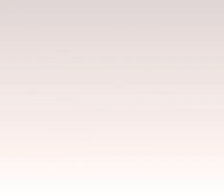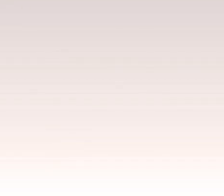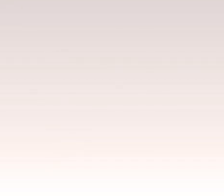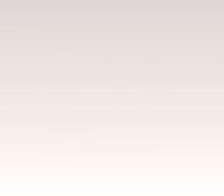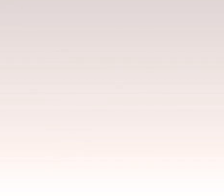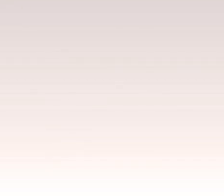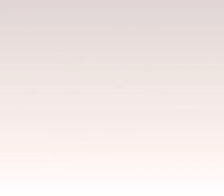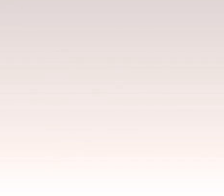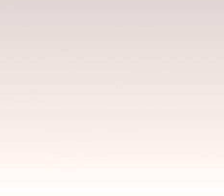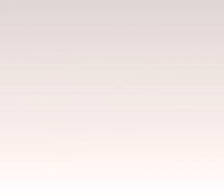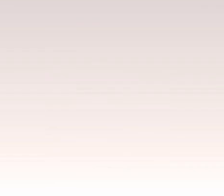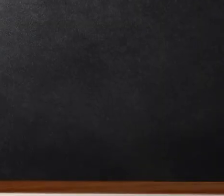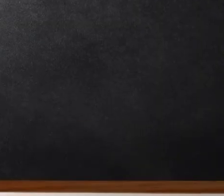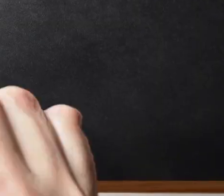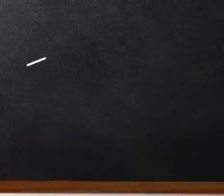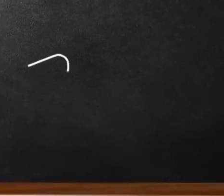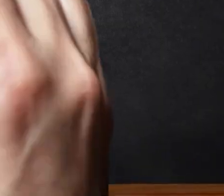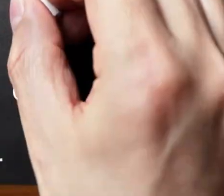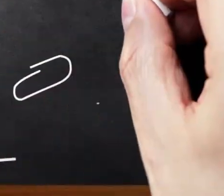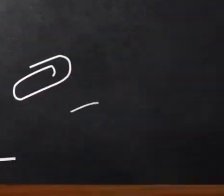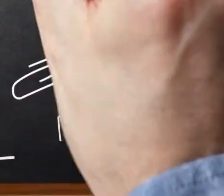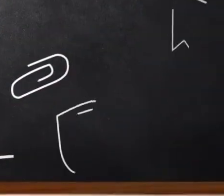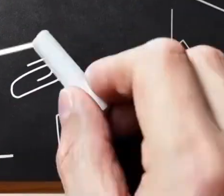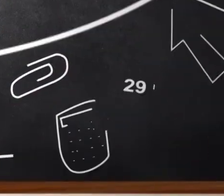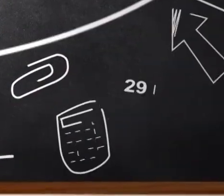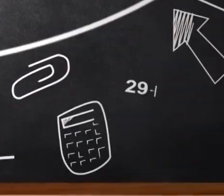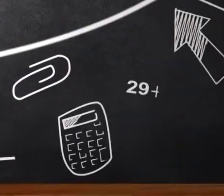E aí E aí